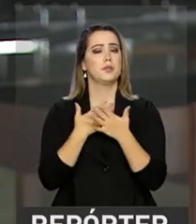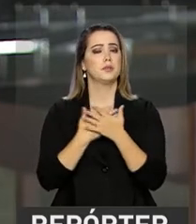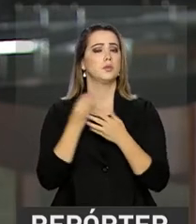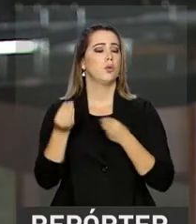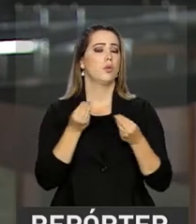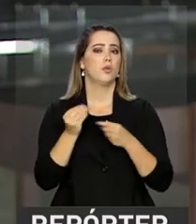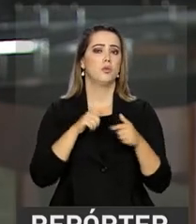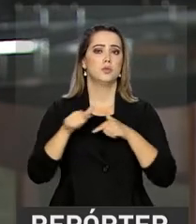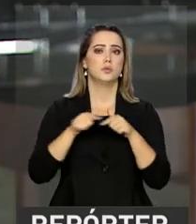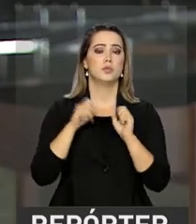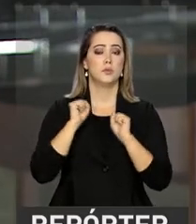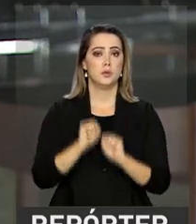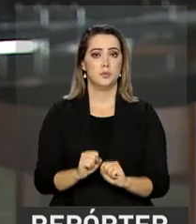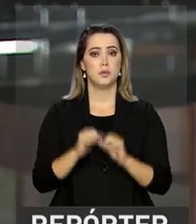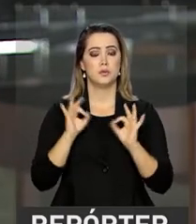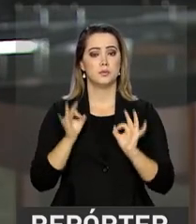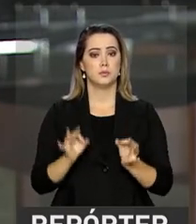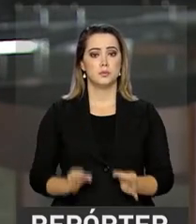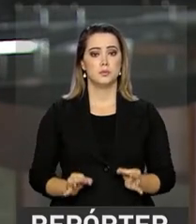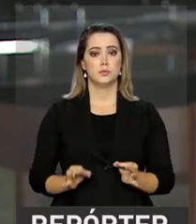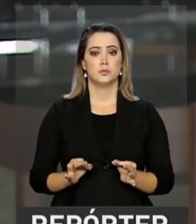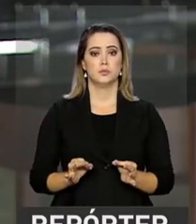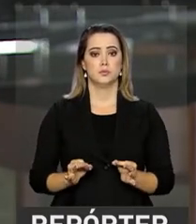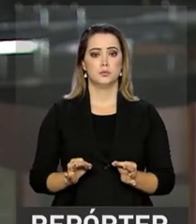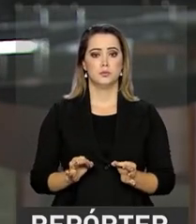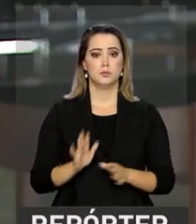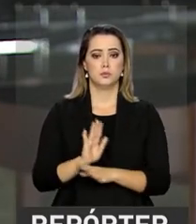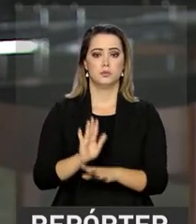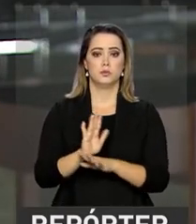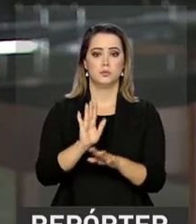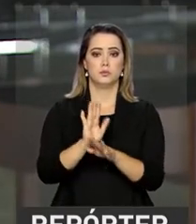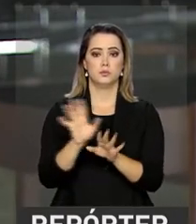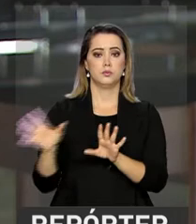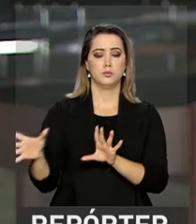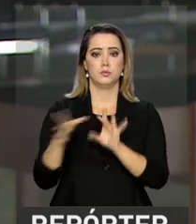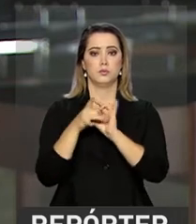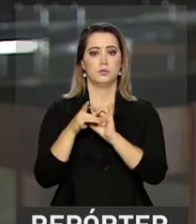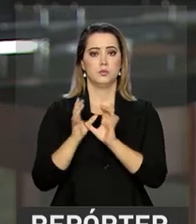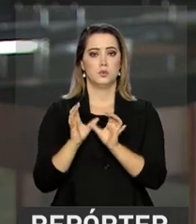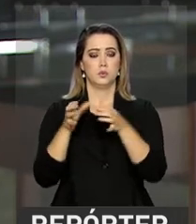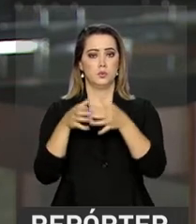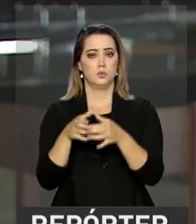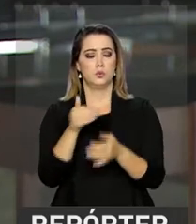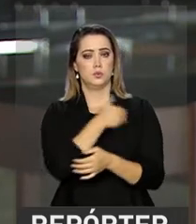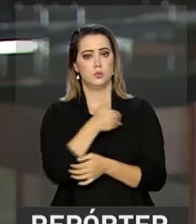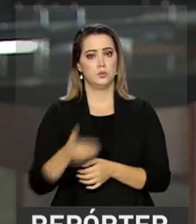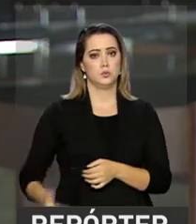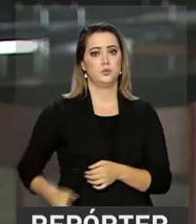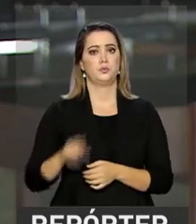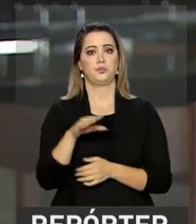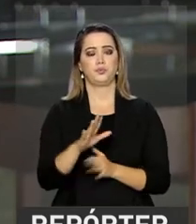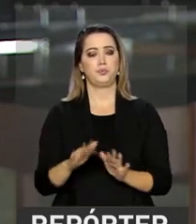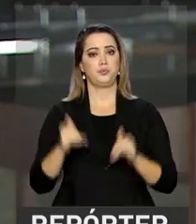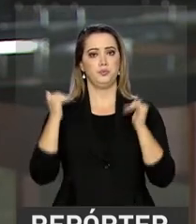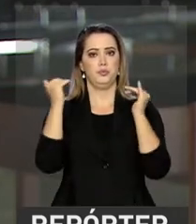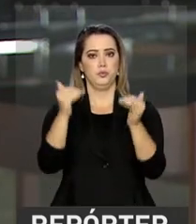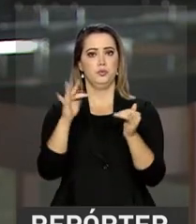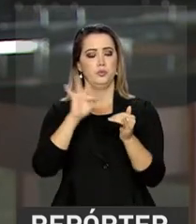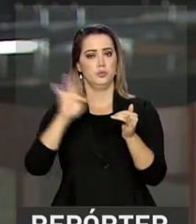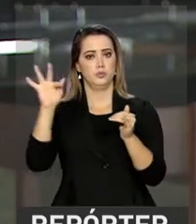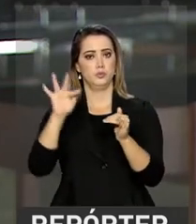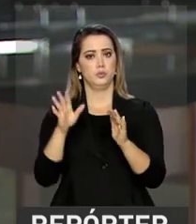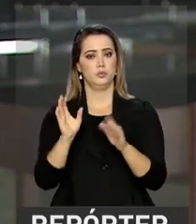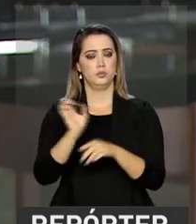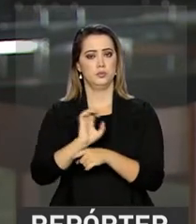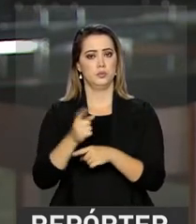ações aí que possam justamente contribuir em integrar órgãos públicos nos níveis federal estadual